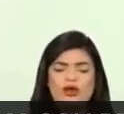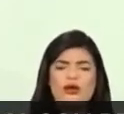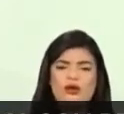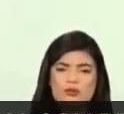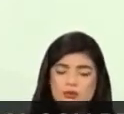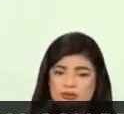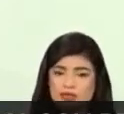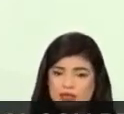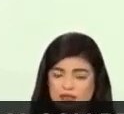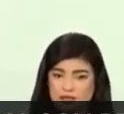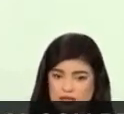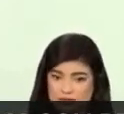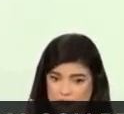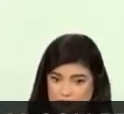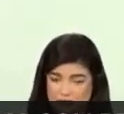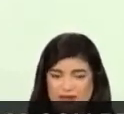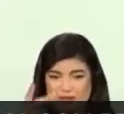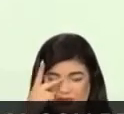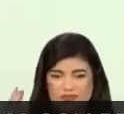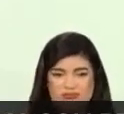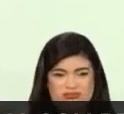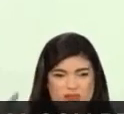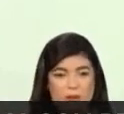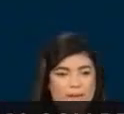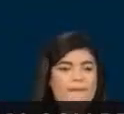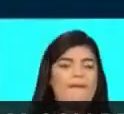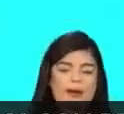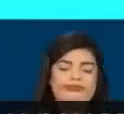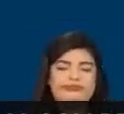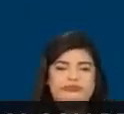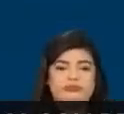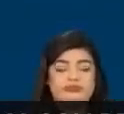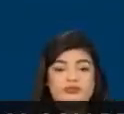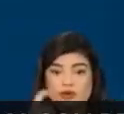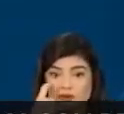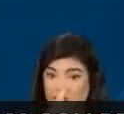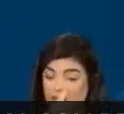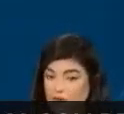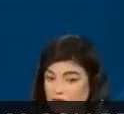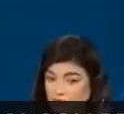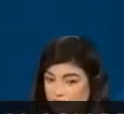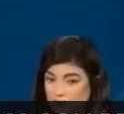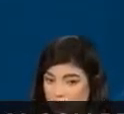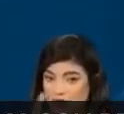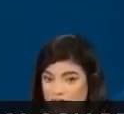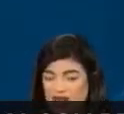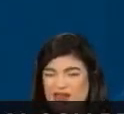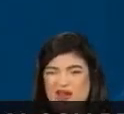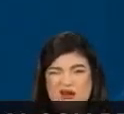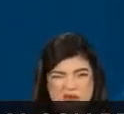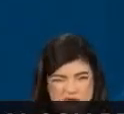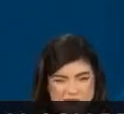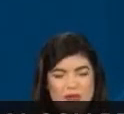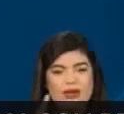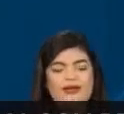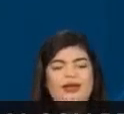A partir do momento que as pessoas começaram a se aglomerar, subiram os casos mesmo. A conjuntivite é a inflamação da conjuntiva, uma